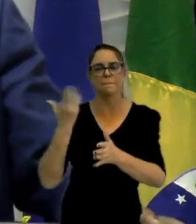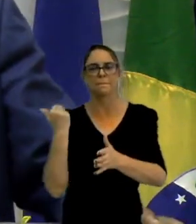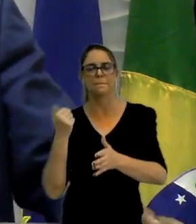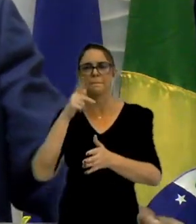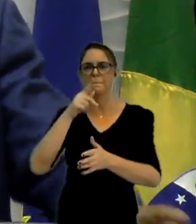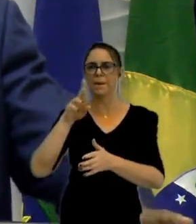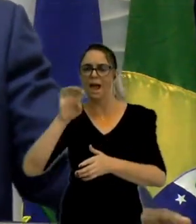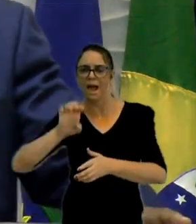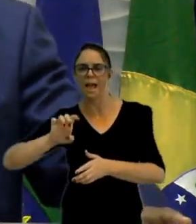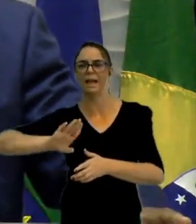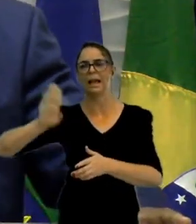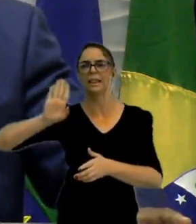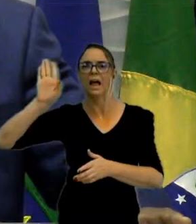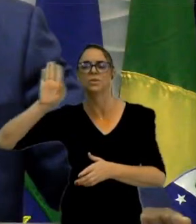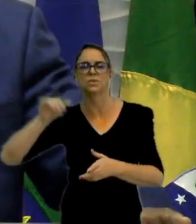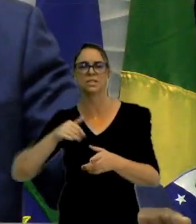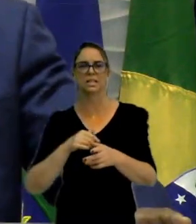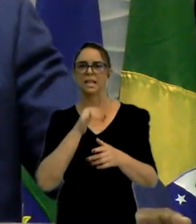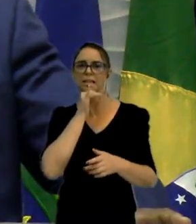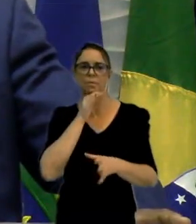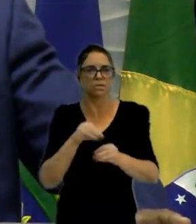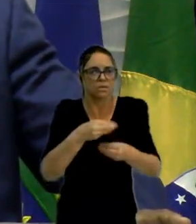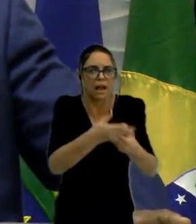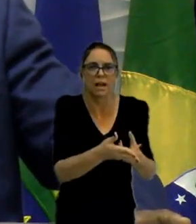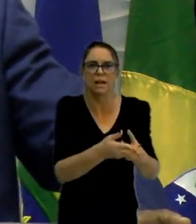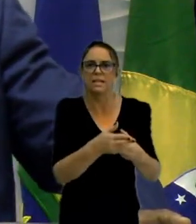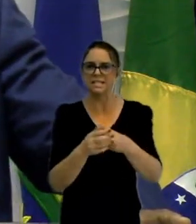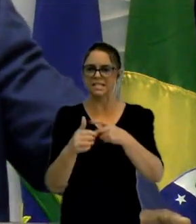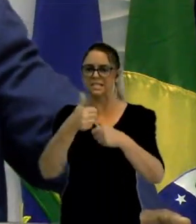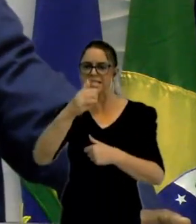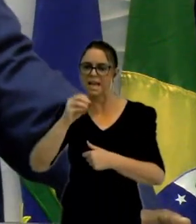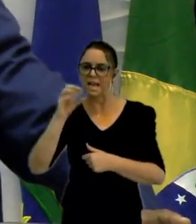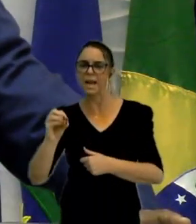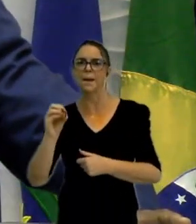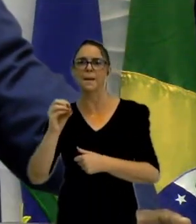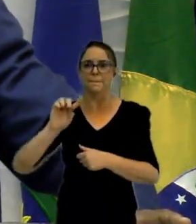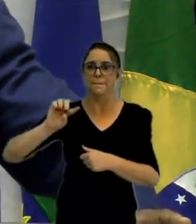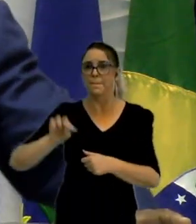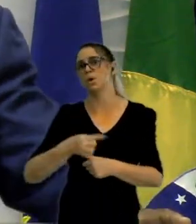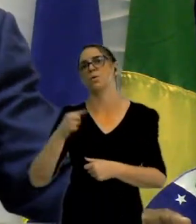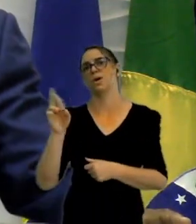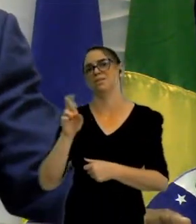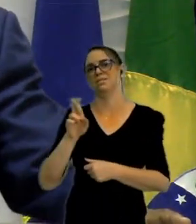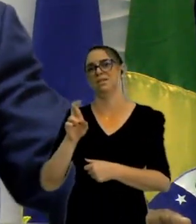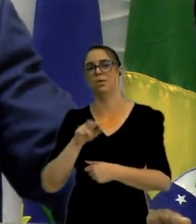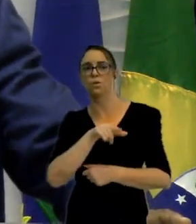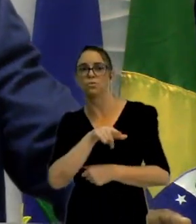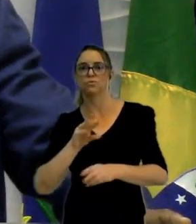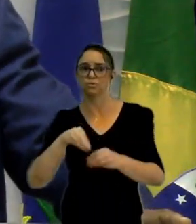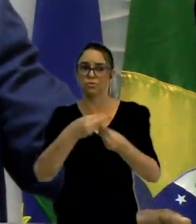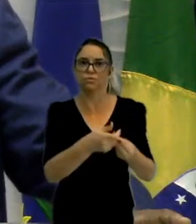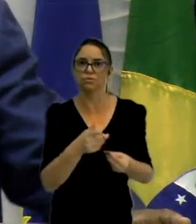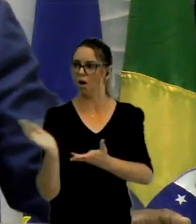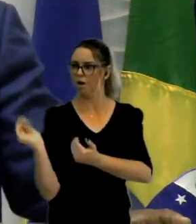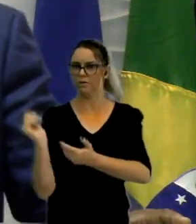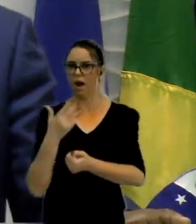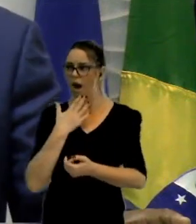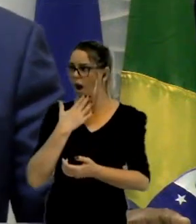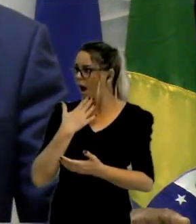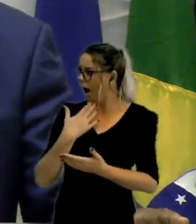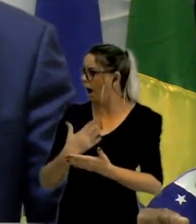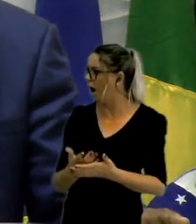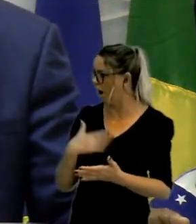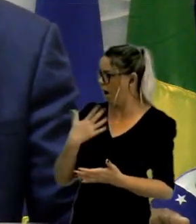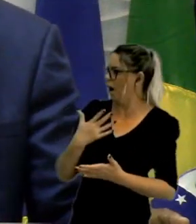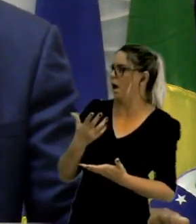Ultimamente ofereceram R$100 mil a um pré-candidato, o pobrezinho do jovem se assustou tanto com a oferta